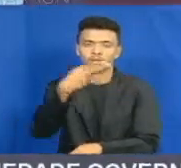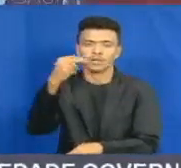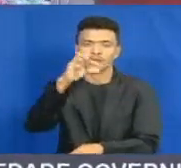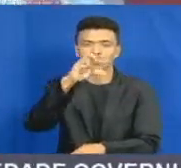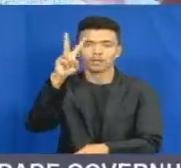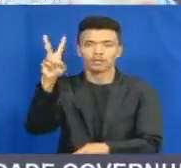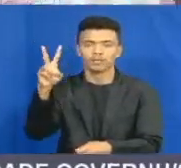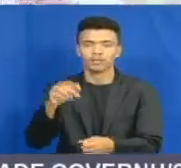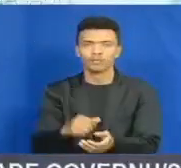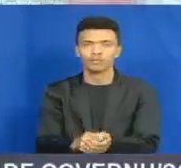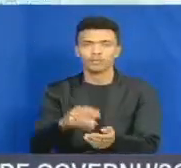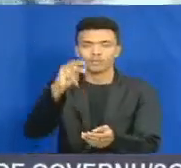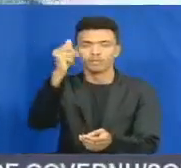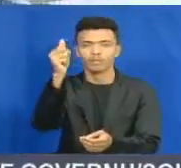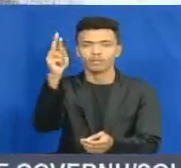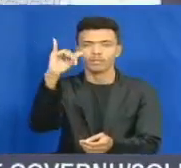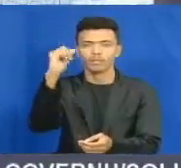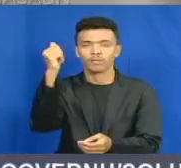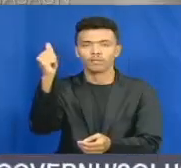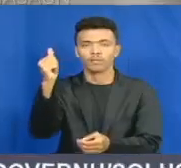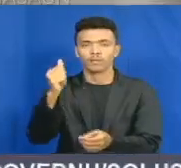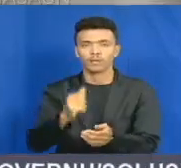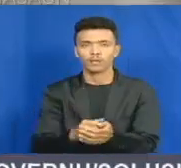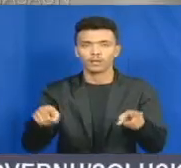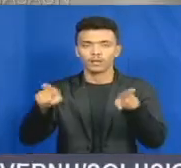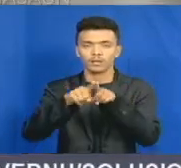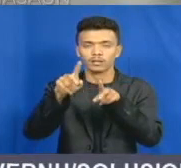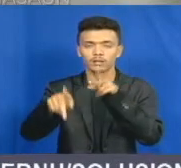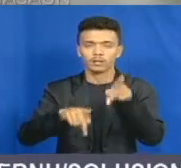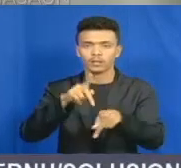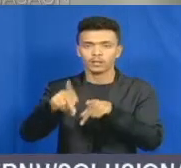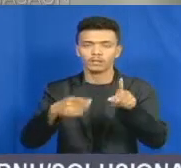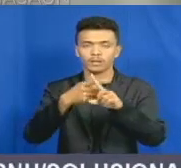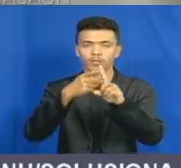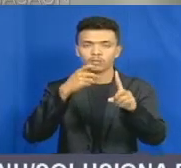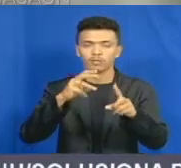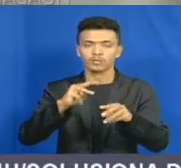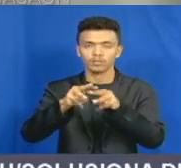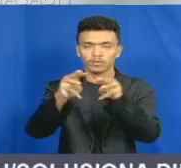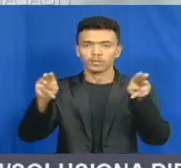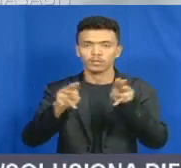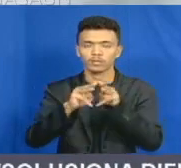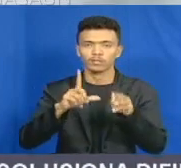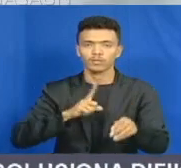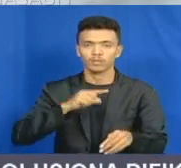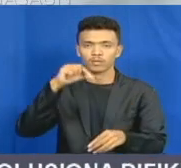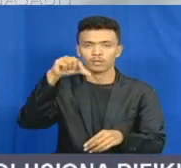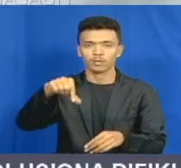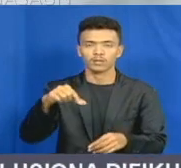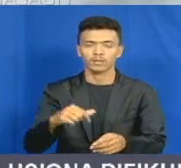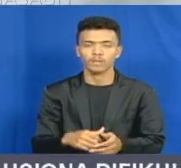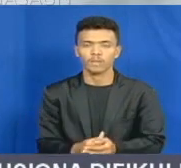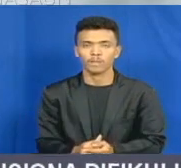Dili. Maria Buiabo dos Santos, mudar cidadão ida Rusi município Likisa. João da